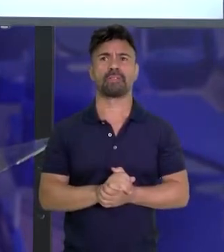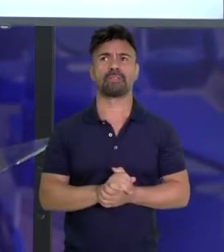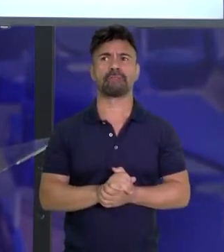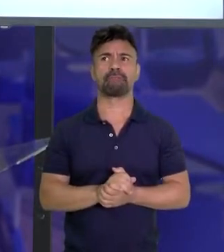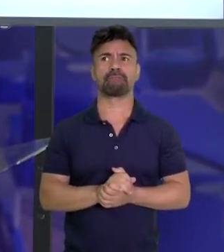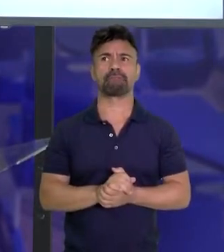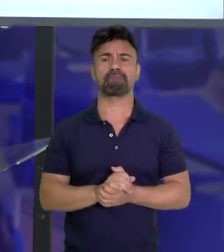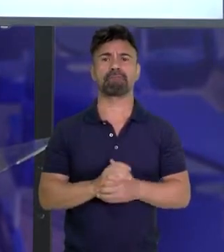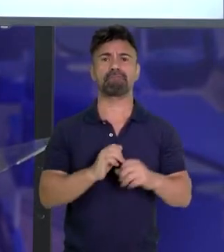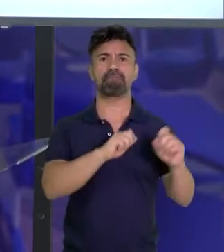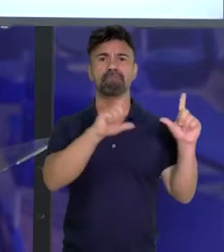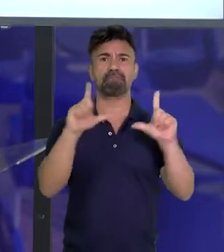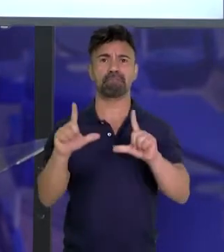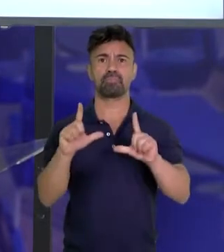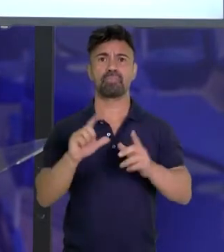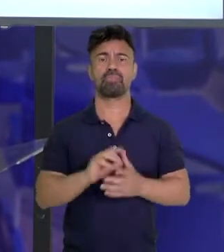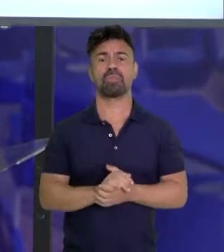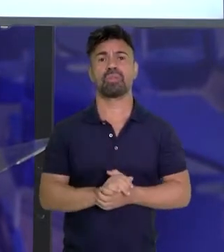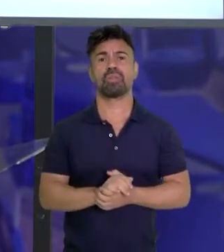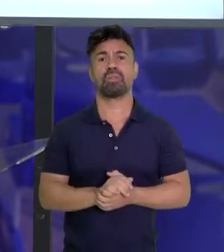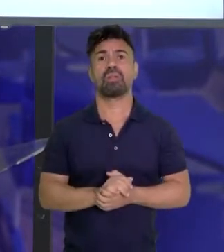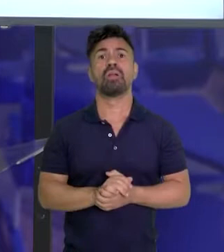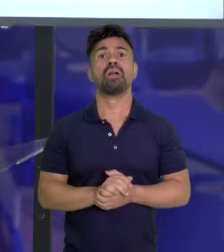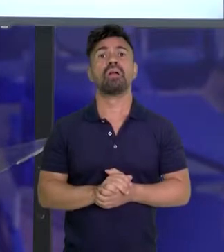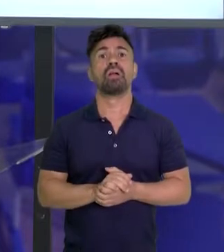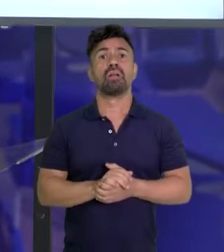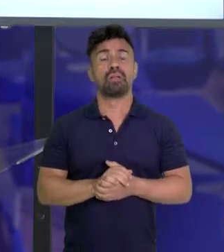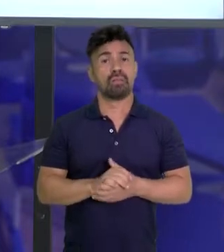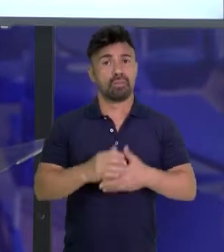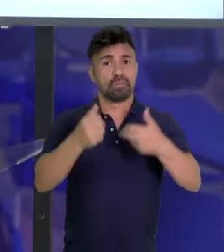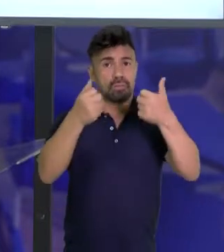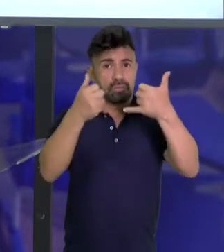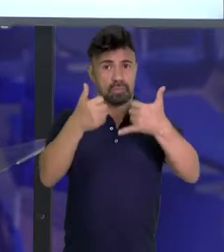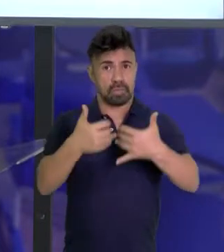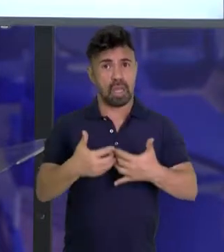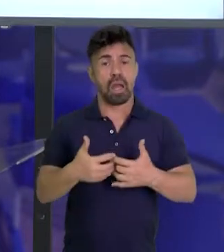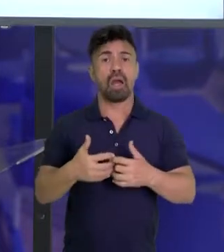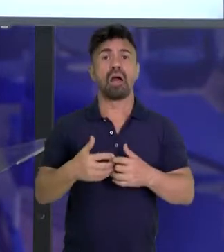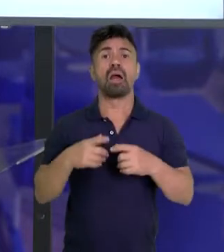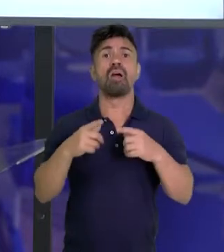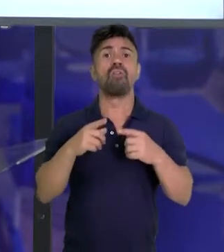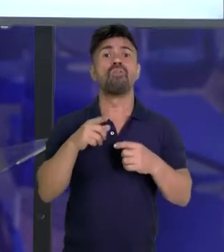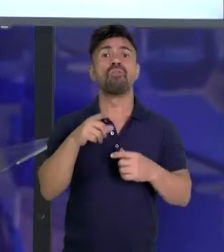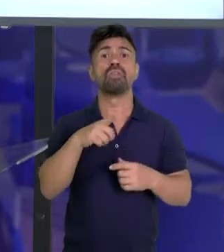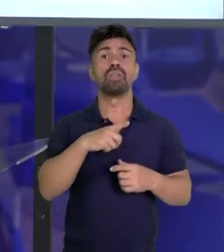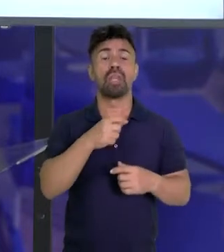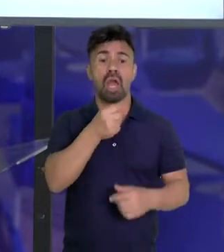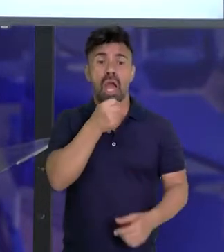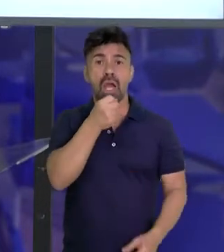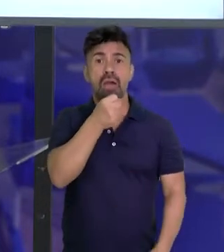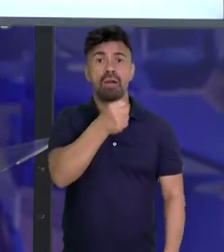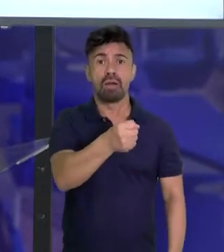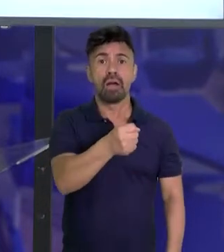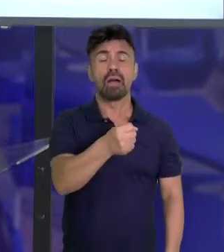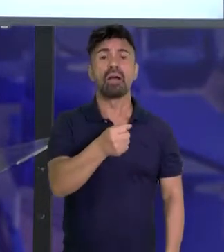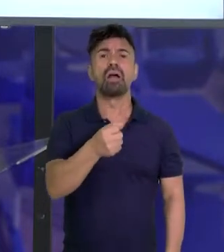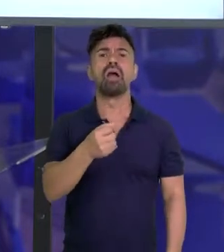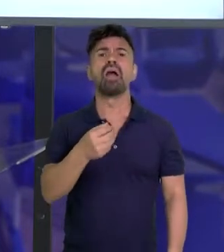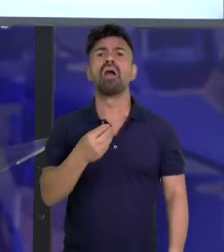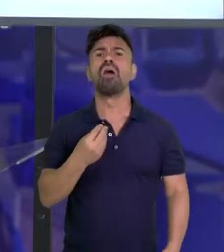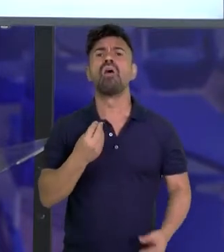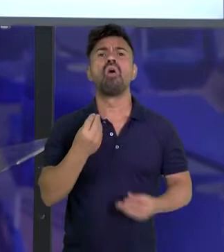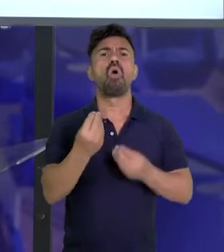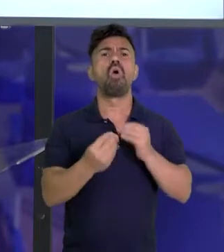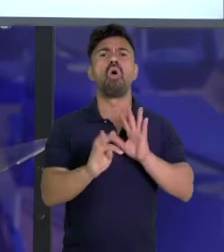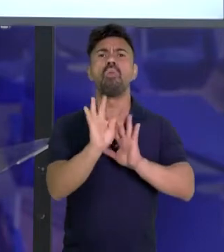slide? Dito isso, é importante entender, quando você se deparar com uma reportagem, a forma com que